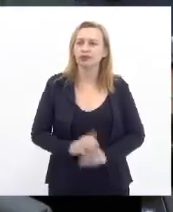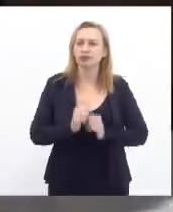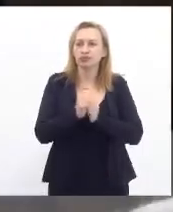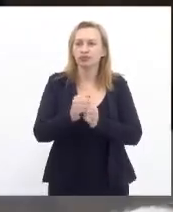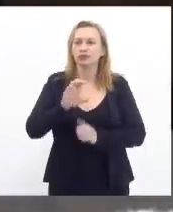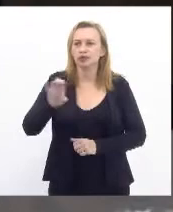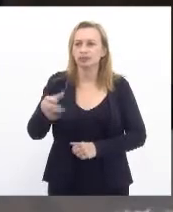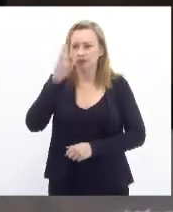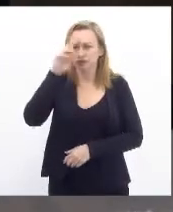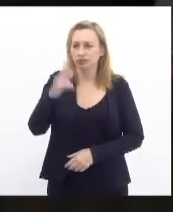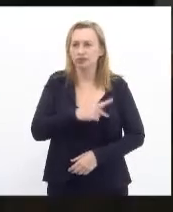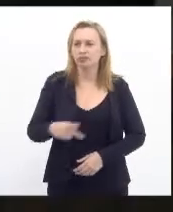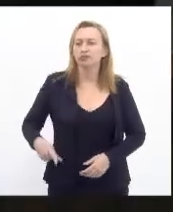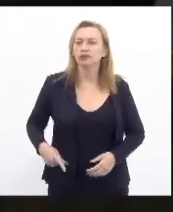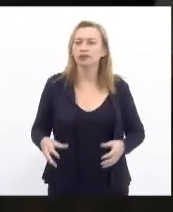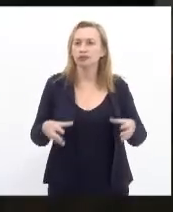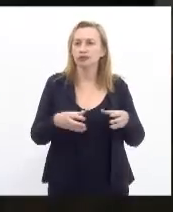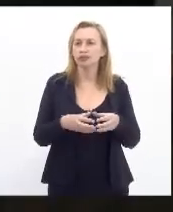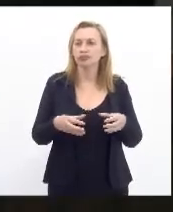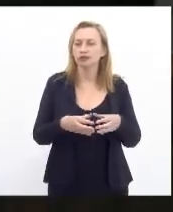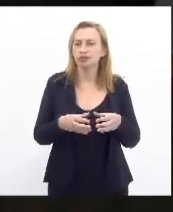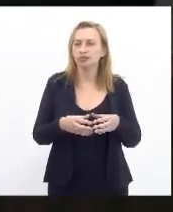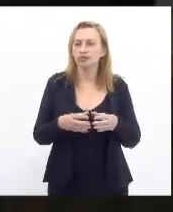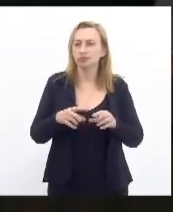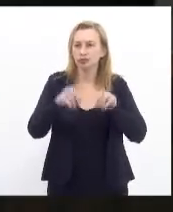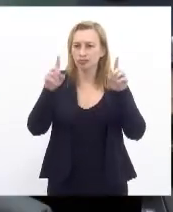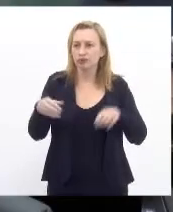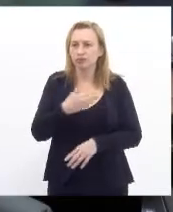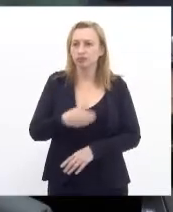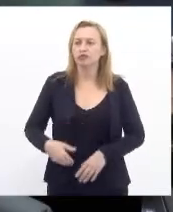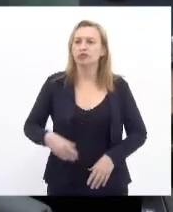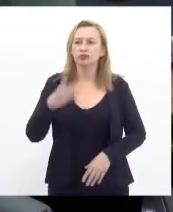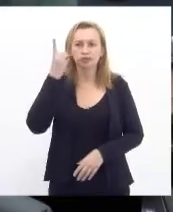Acompanha a CCJ, senhor presidente. Pela Comissão de Servidores, deputado Rodrigo Amorim.